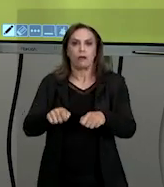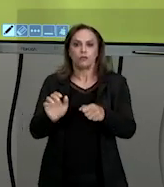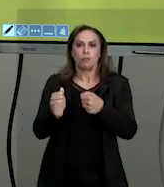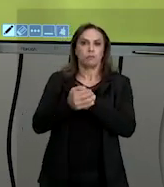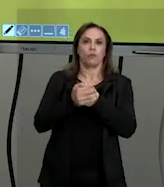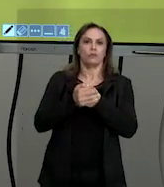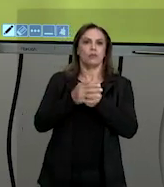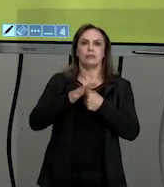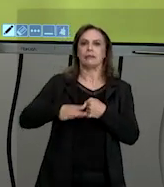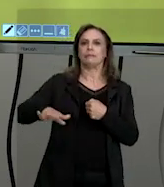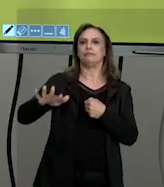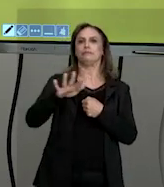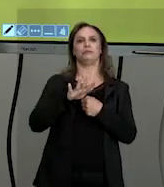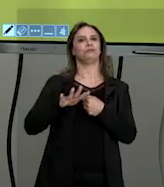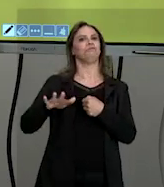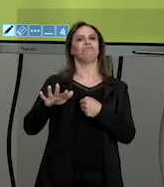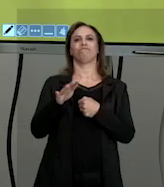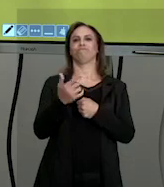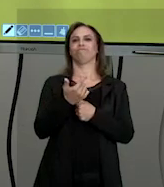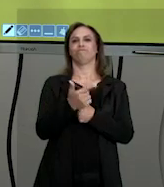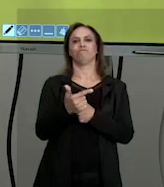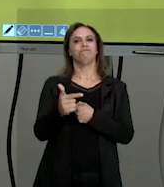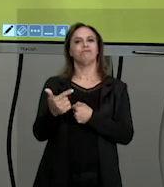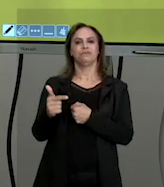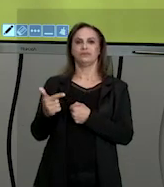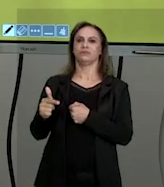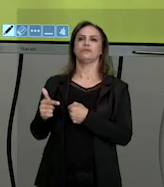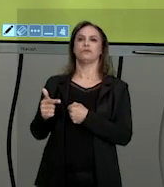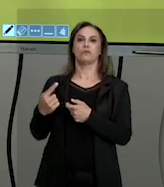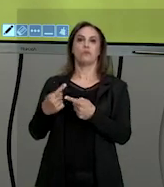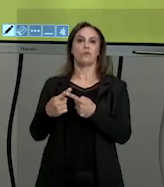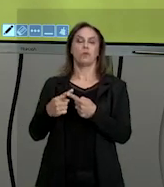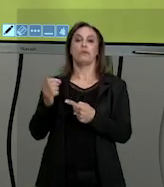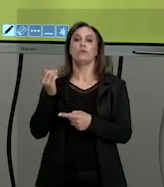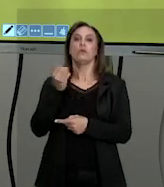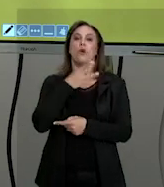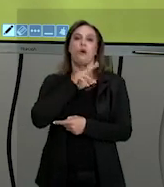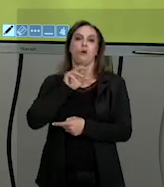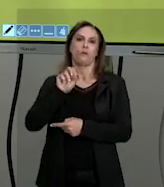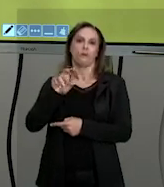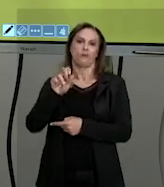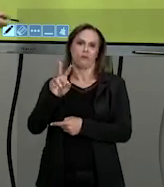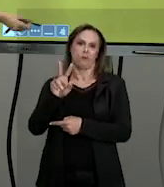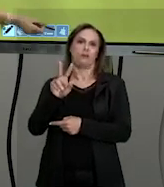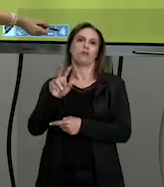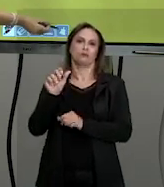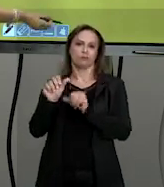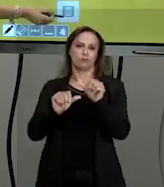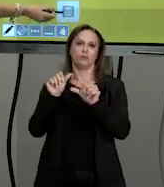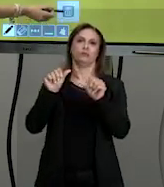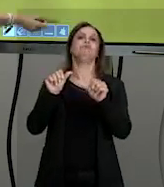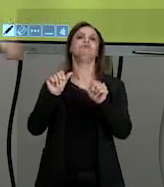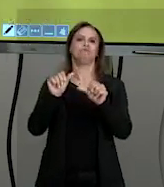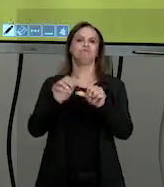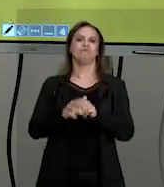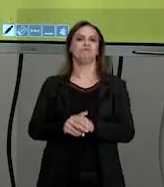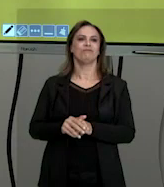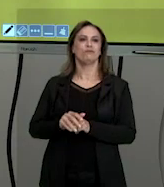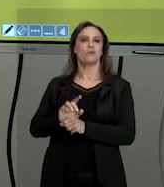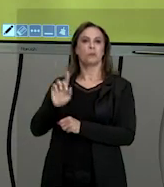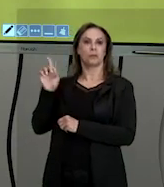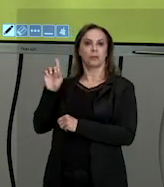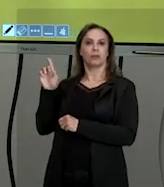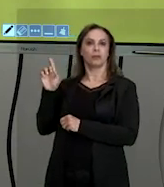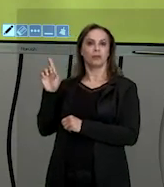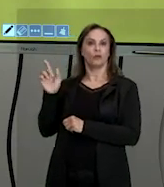a proteção necessária, tá? Para a gente também estar protegido contra essa nova variante. Agora, dá uma olhada nesse